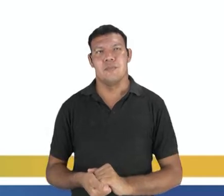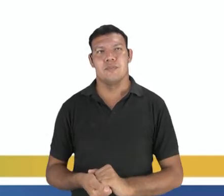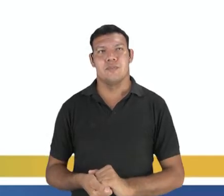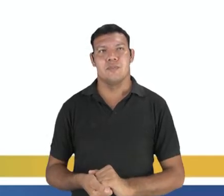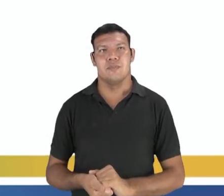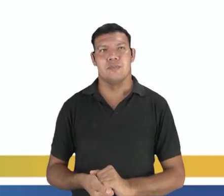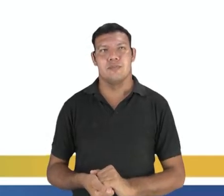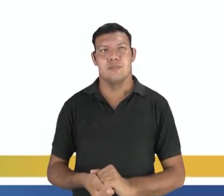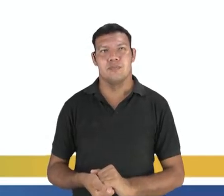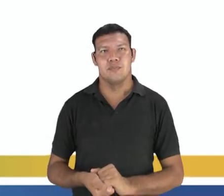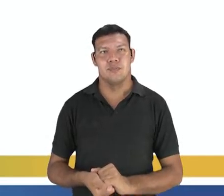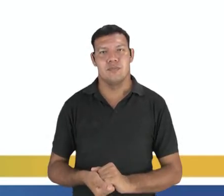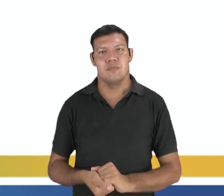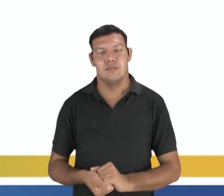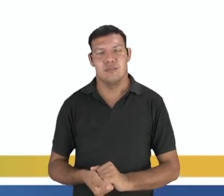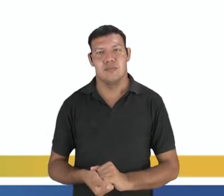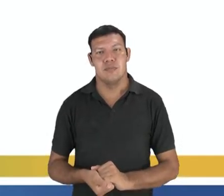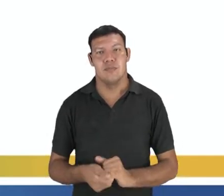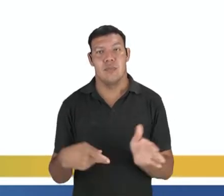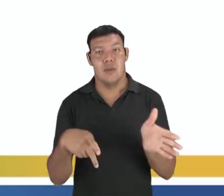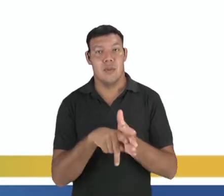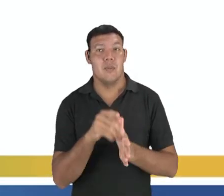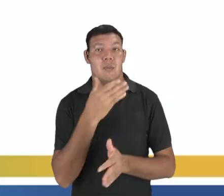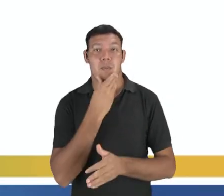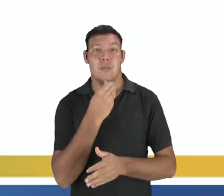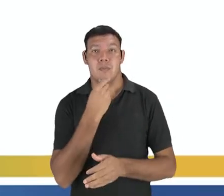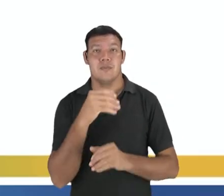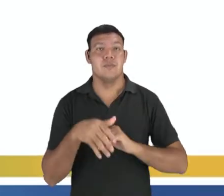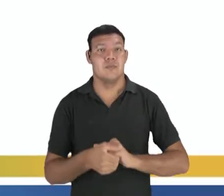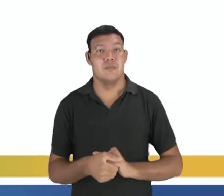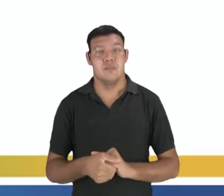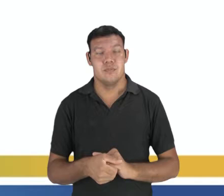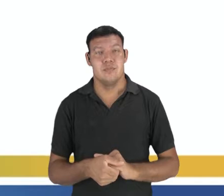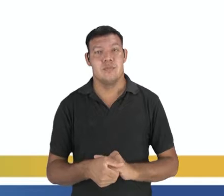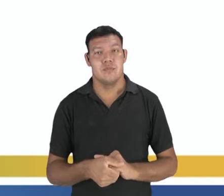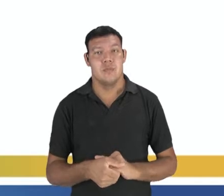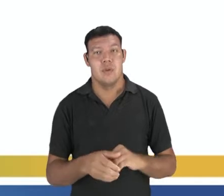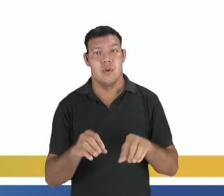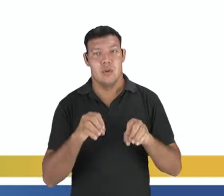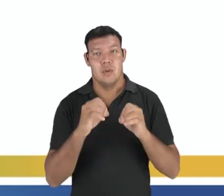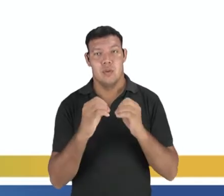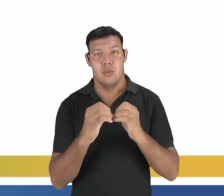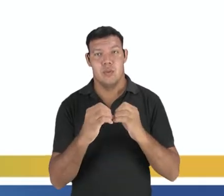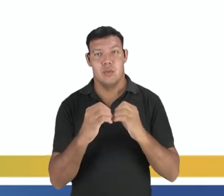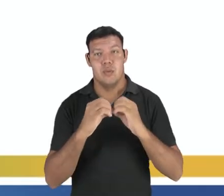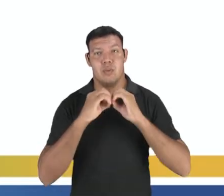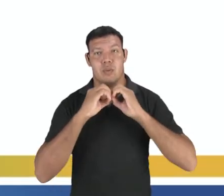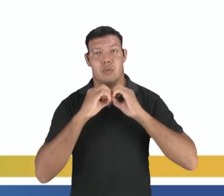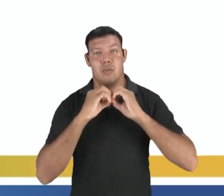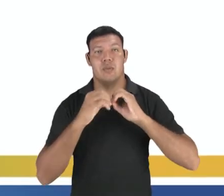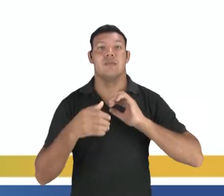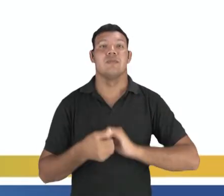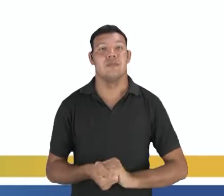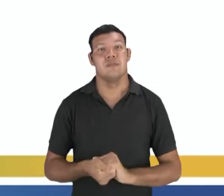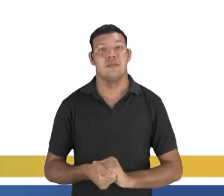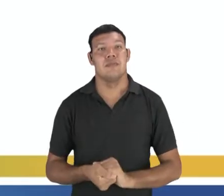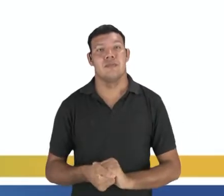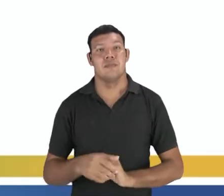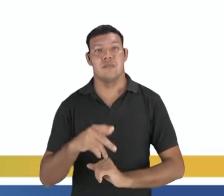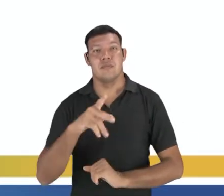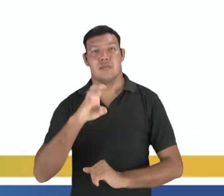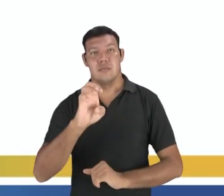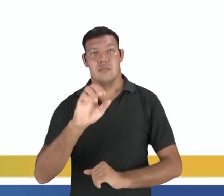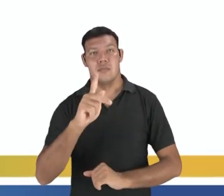internos, então, do sistema reprodutor masculino? Teriam aí os testículos, epidídimos, ductos